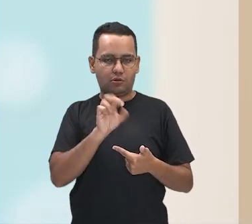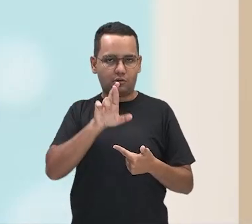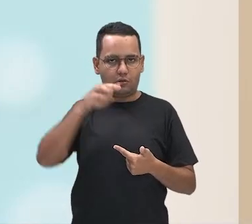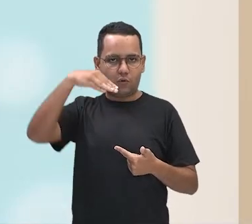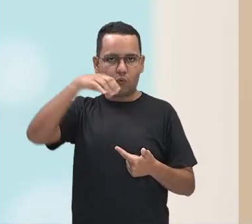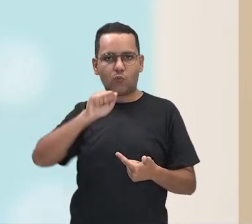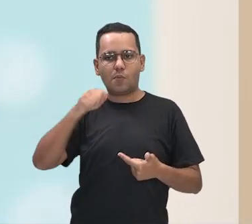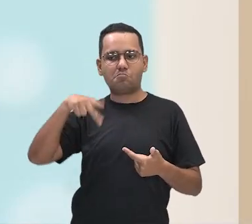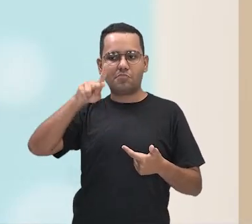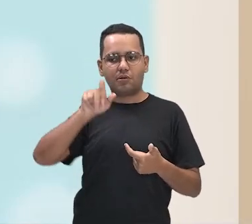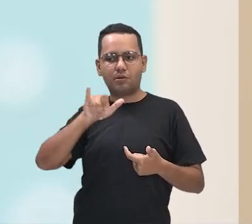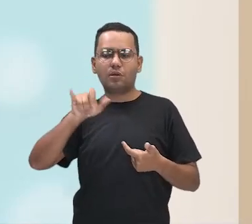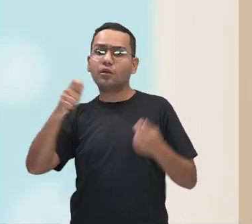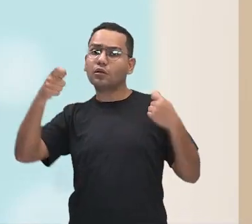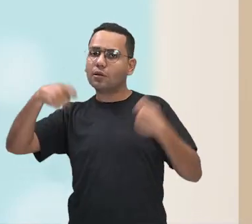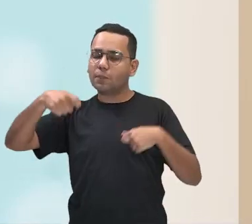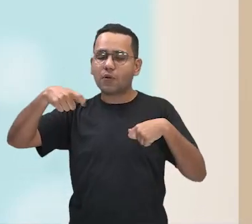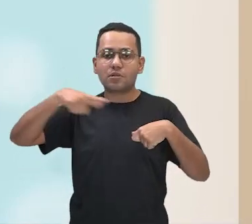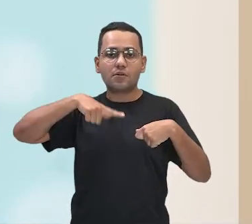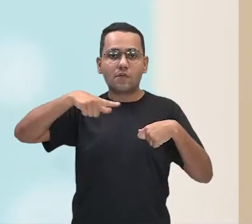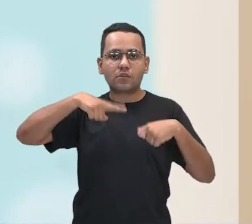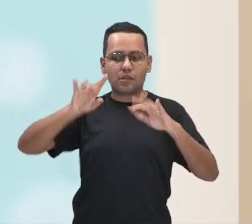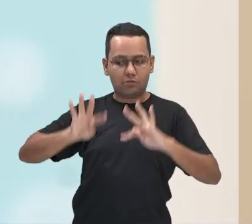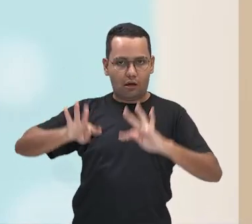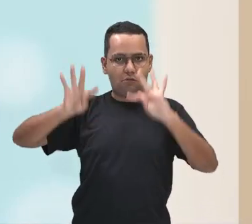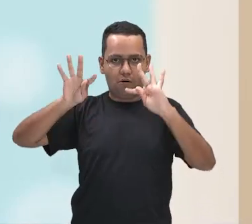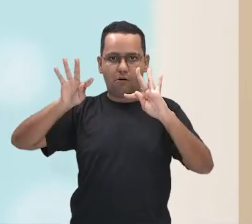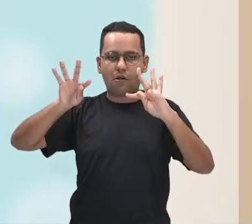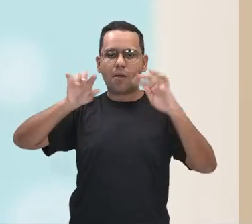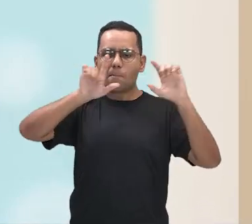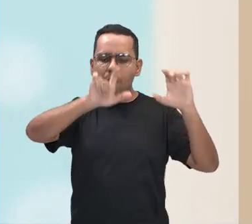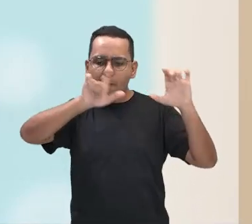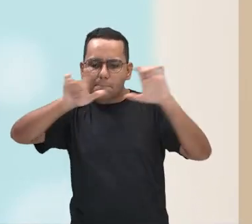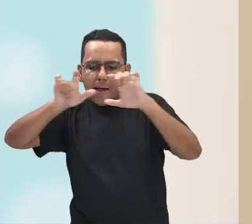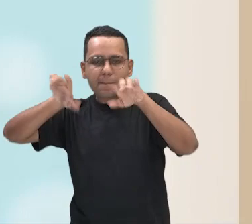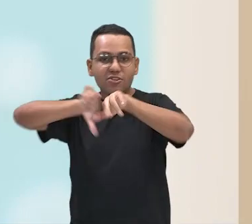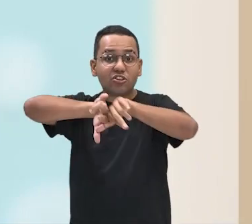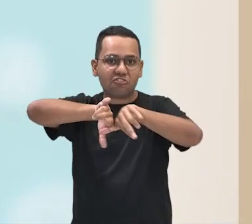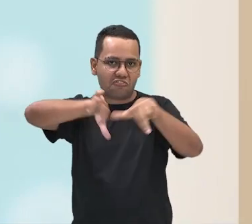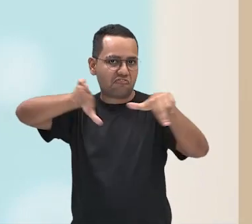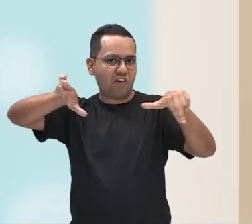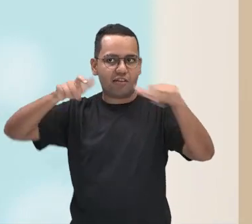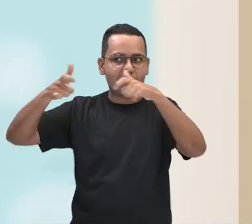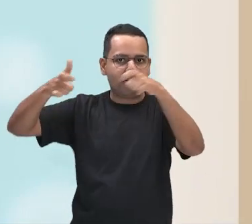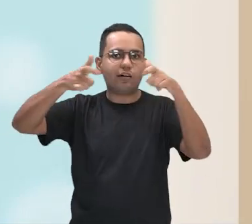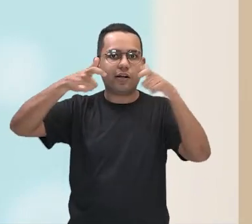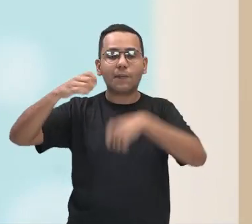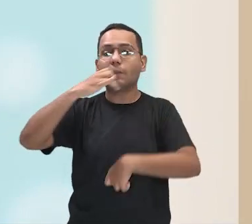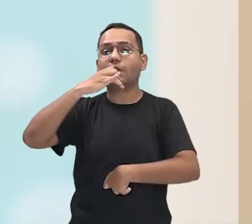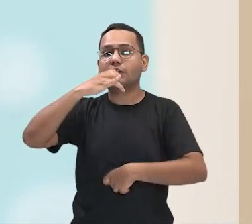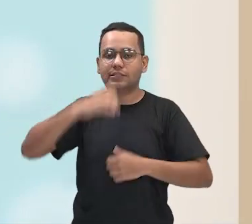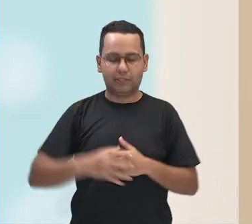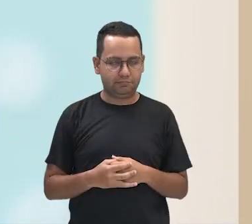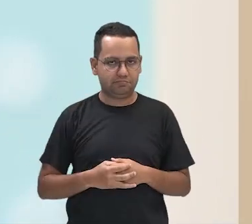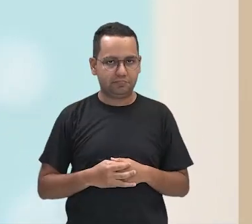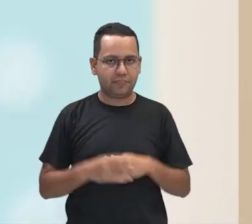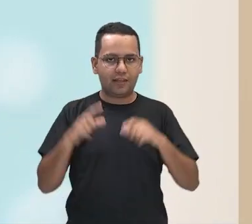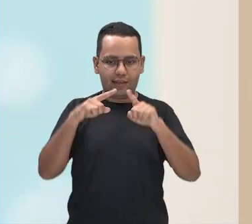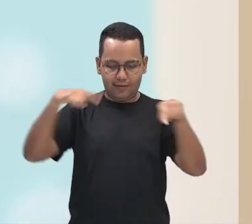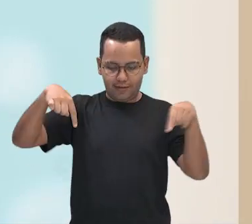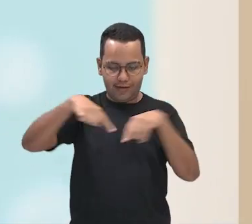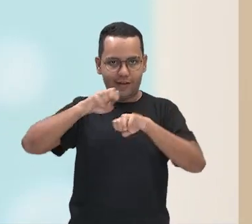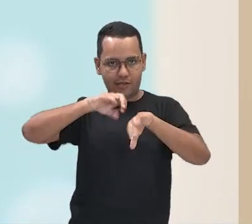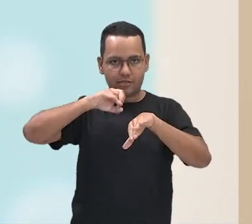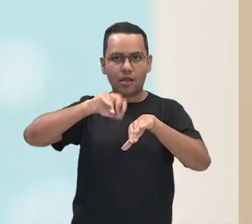gente esteja em vários lugares ao mesmo tempo. Então, é este recurso que nós utilizamos quando a gente está aqui na sala, de repente a gente está em Roma, a gente está na Grécia,